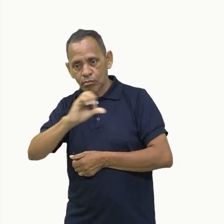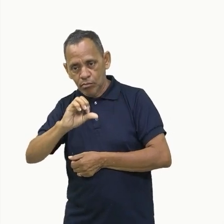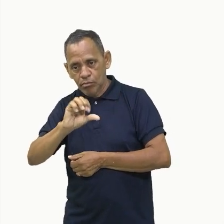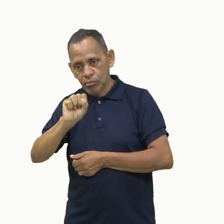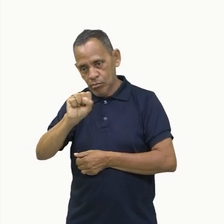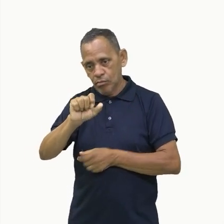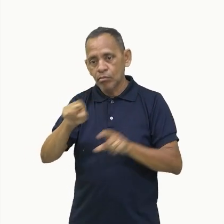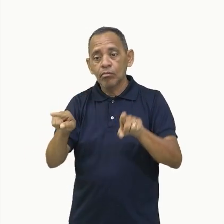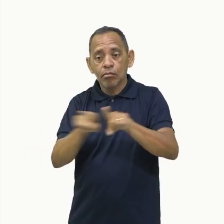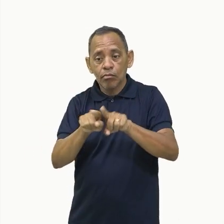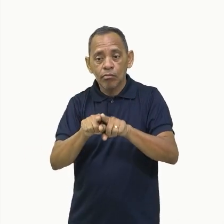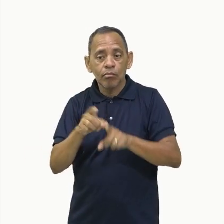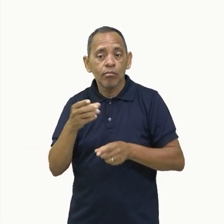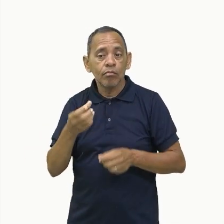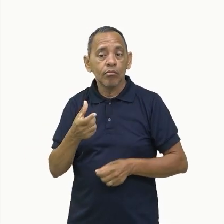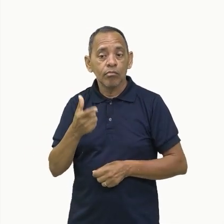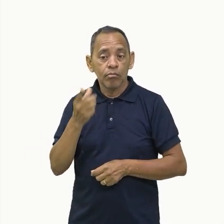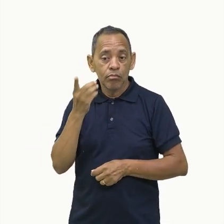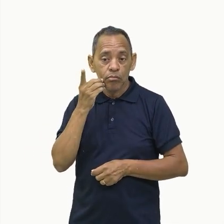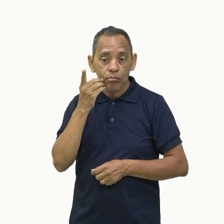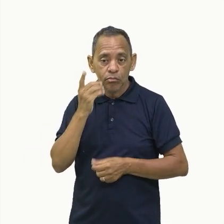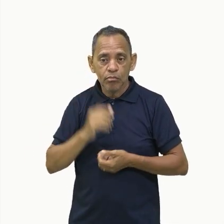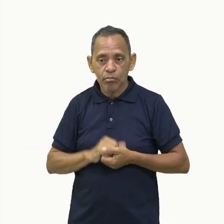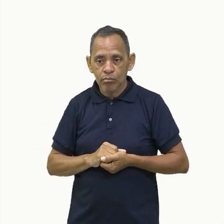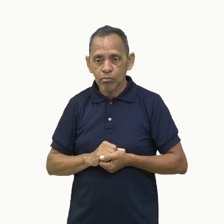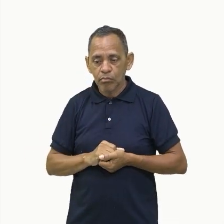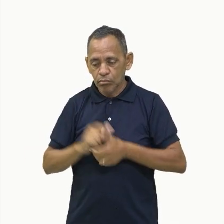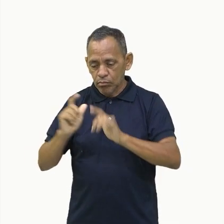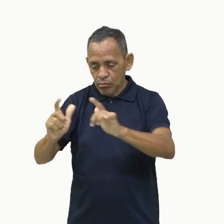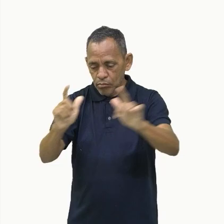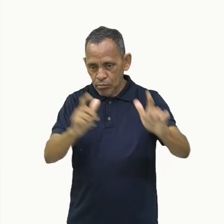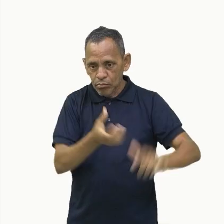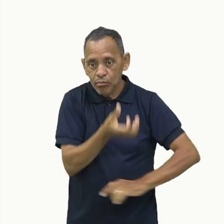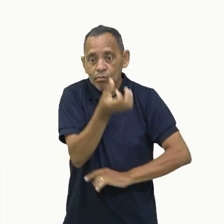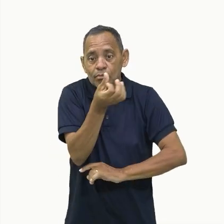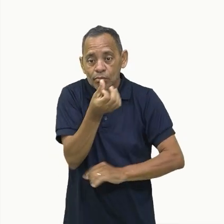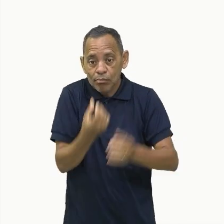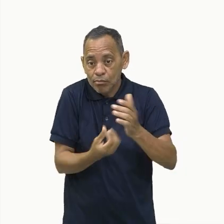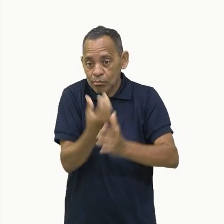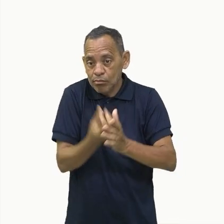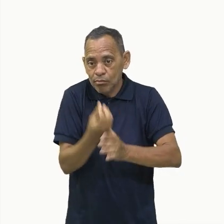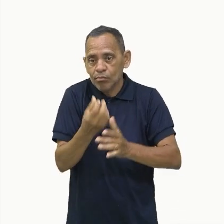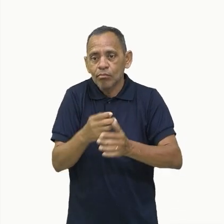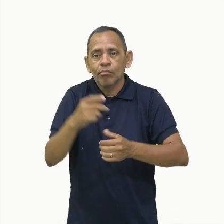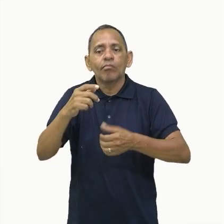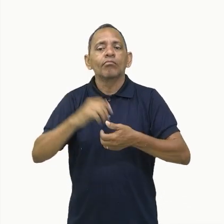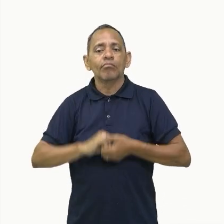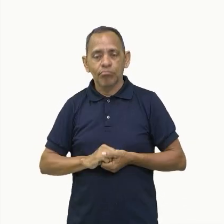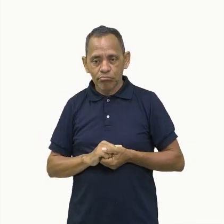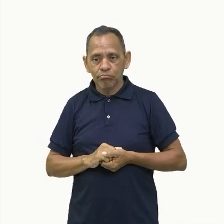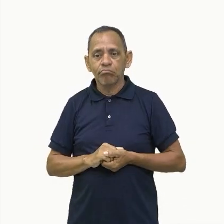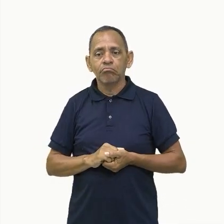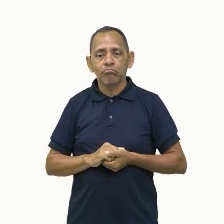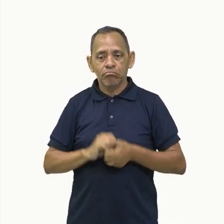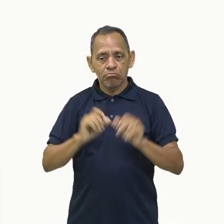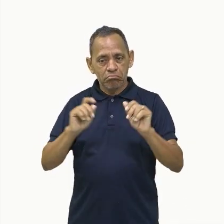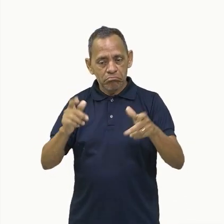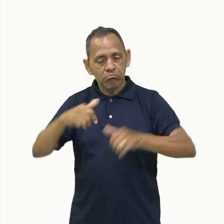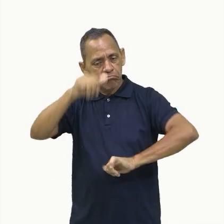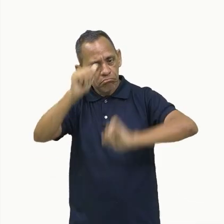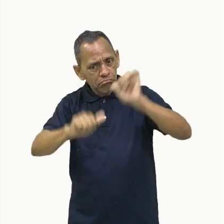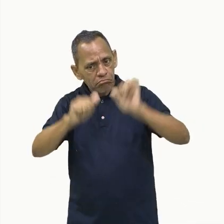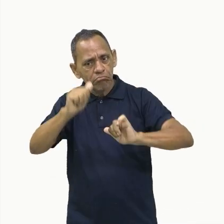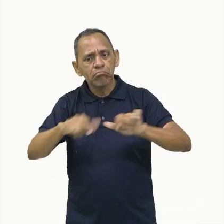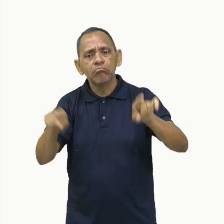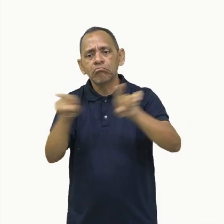98.998 também por dia, com 6 campos produtores, tá certo, gente? Então, a gente analisando aí